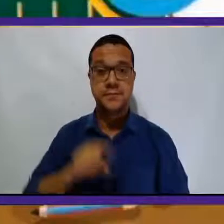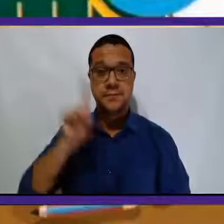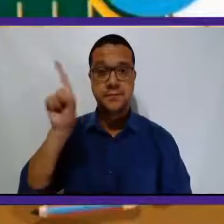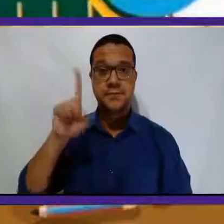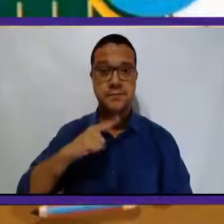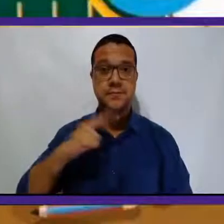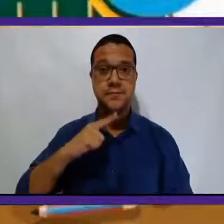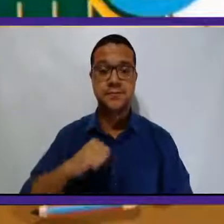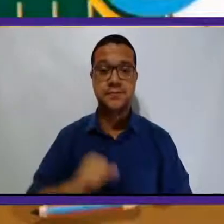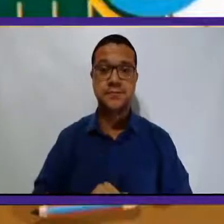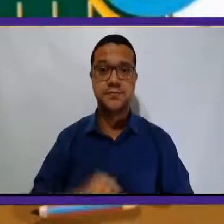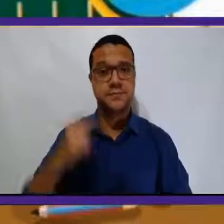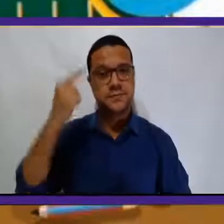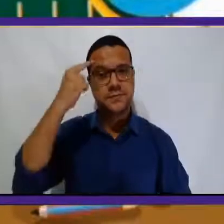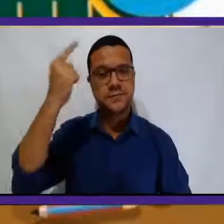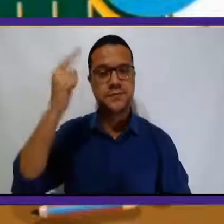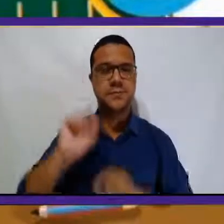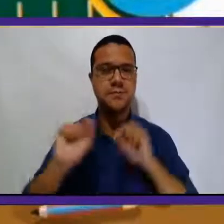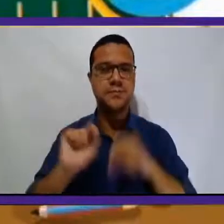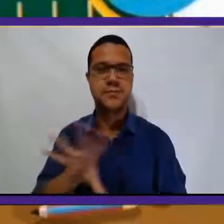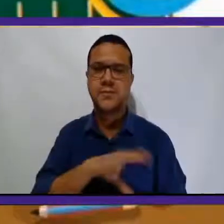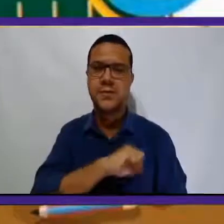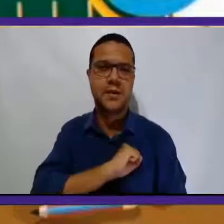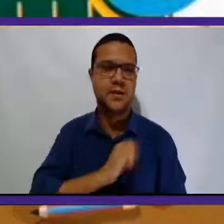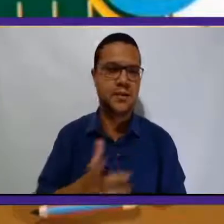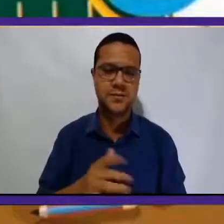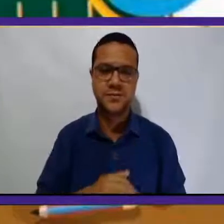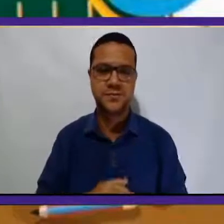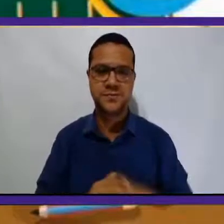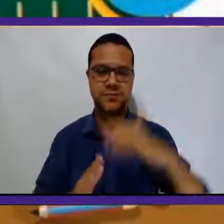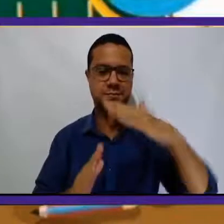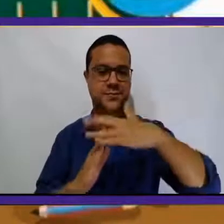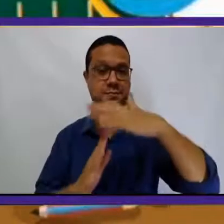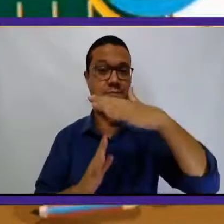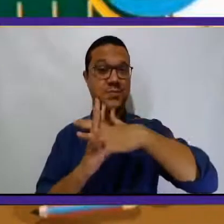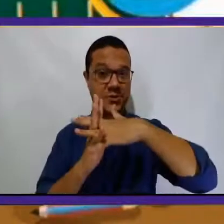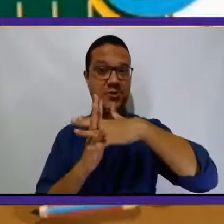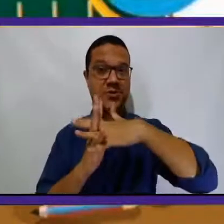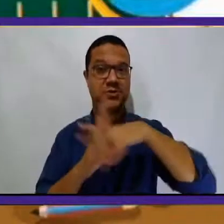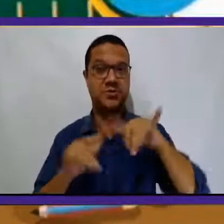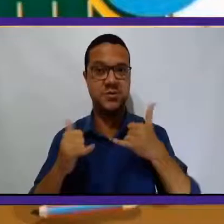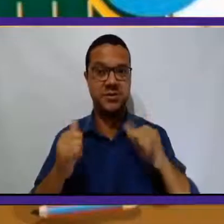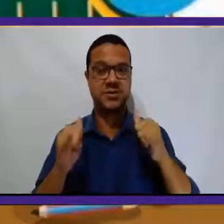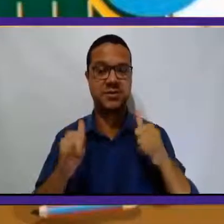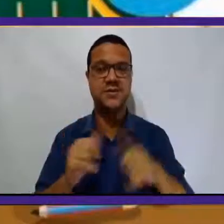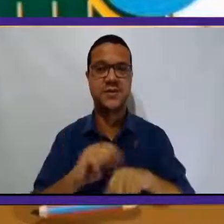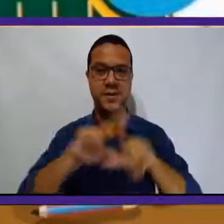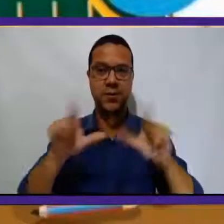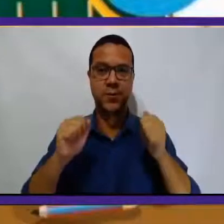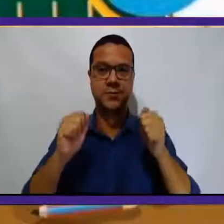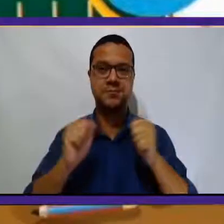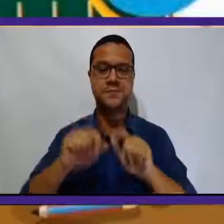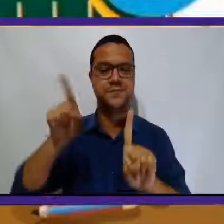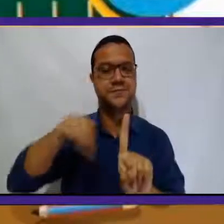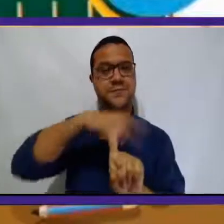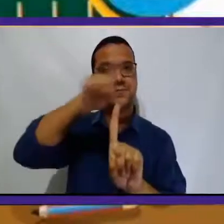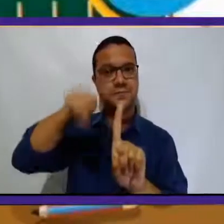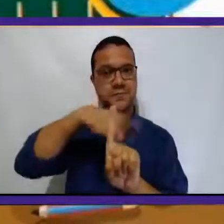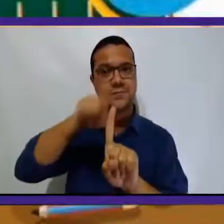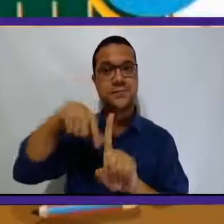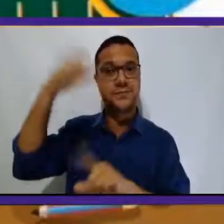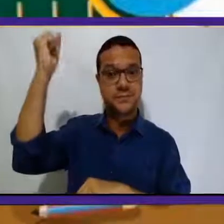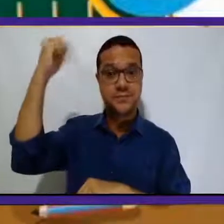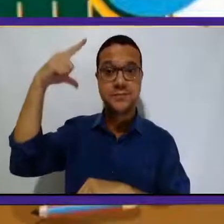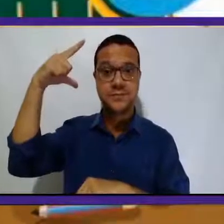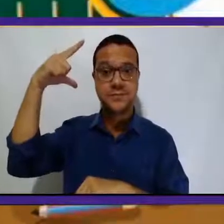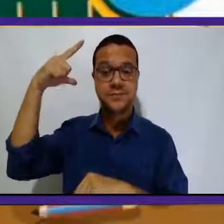E a gente tem Assim as consideradas As queridinhas Chamadas assim O top Da energia limpa São as usinas eólicas